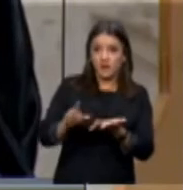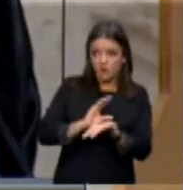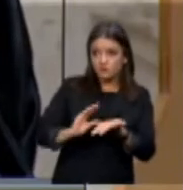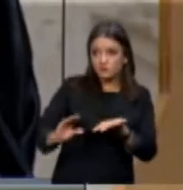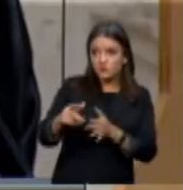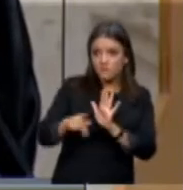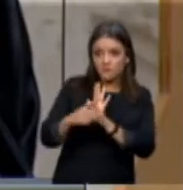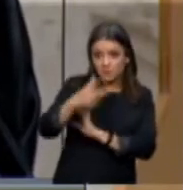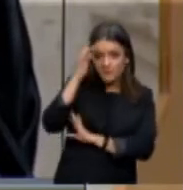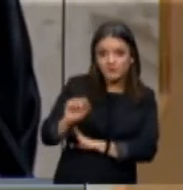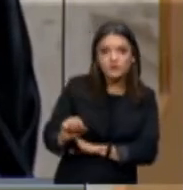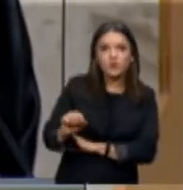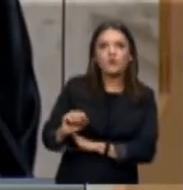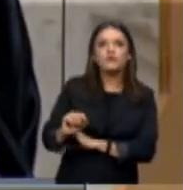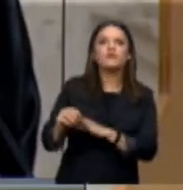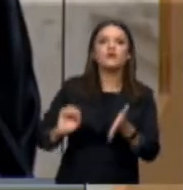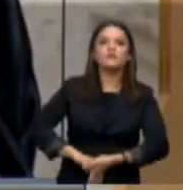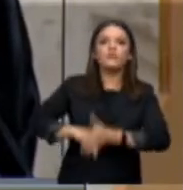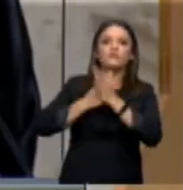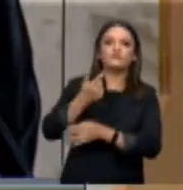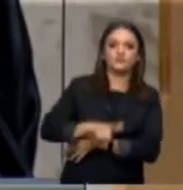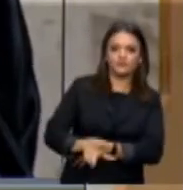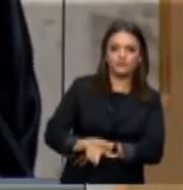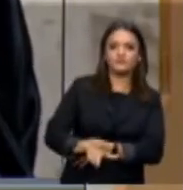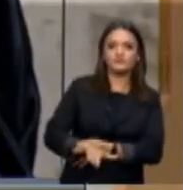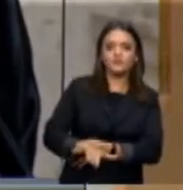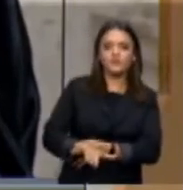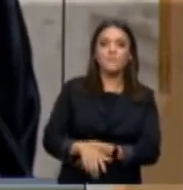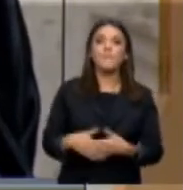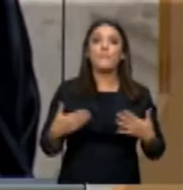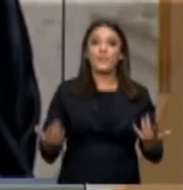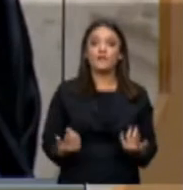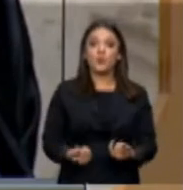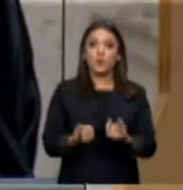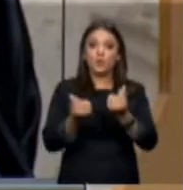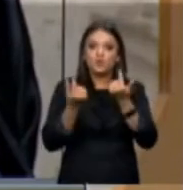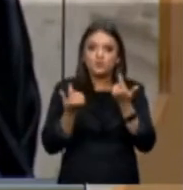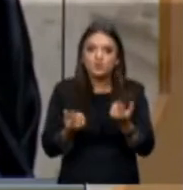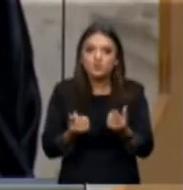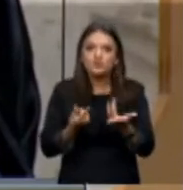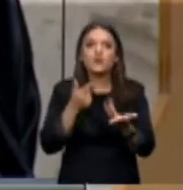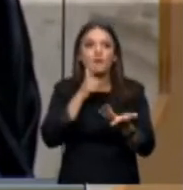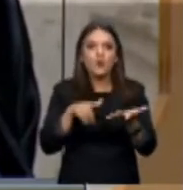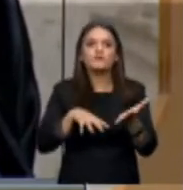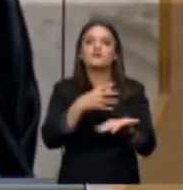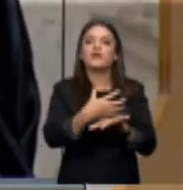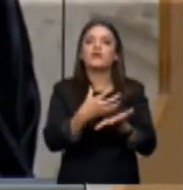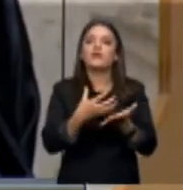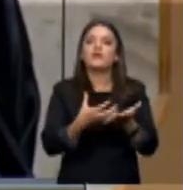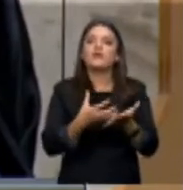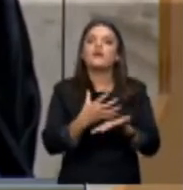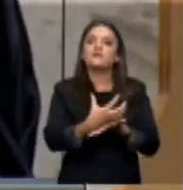e reconhecido por decisão judicial transitada em julgado. Para sacar o valor do precatório cancelado, o cidadão